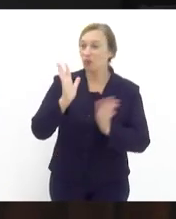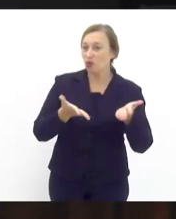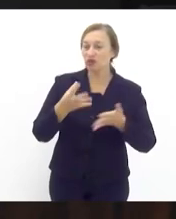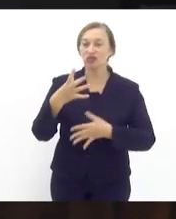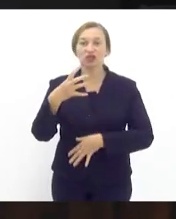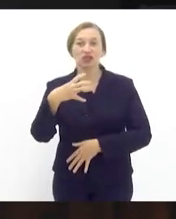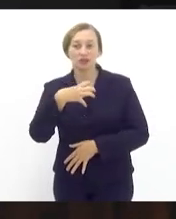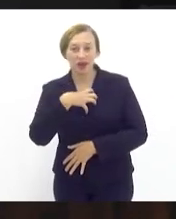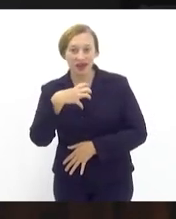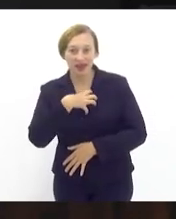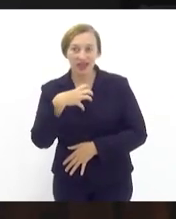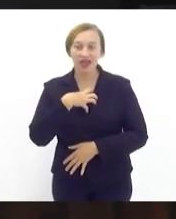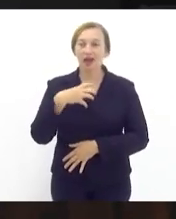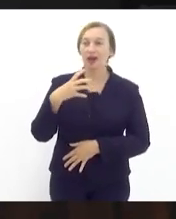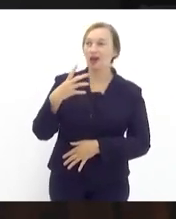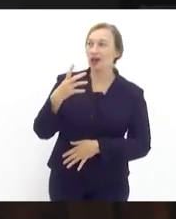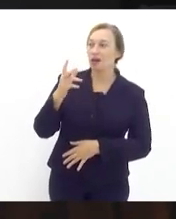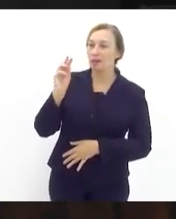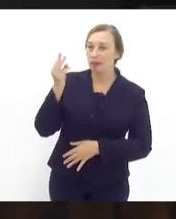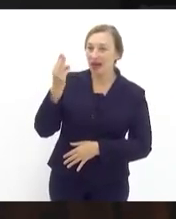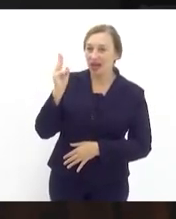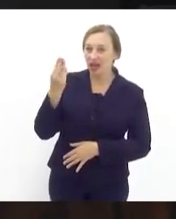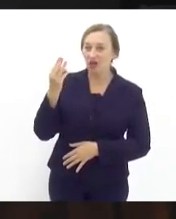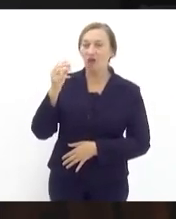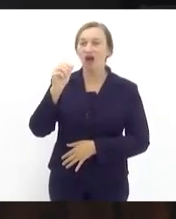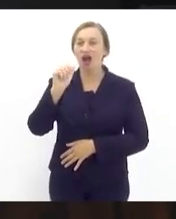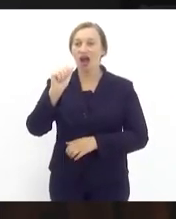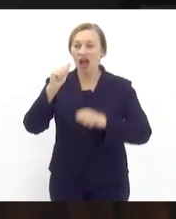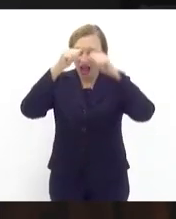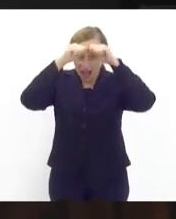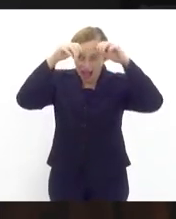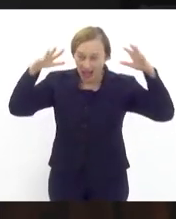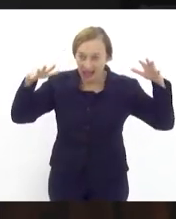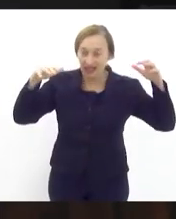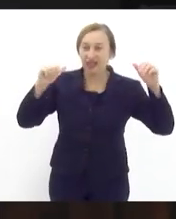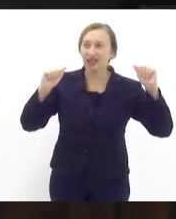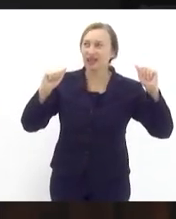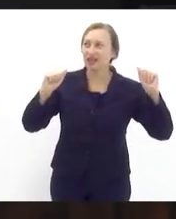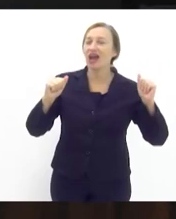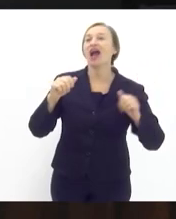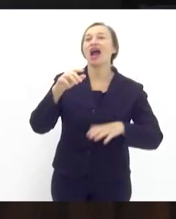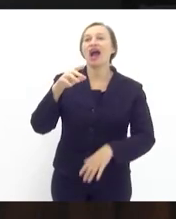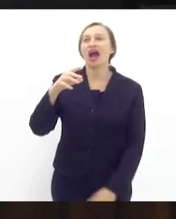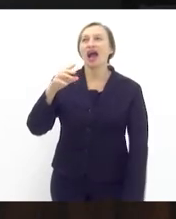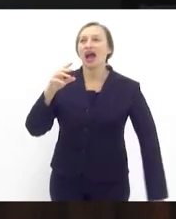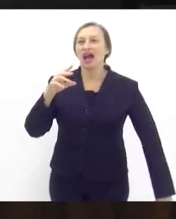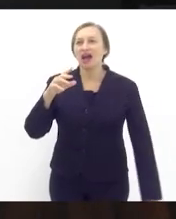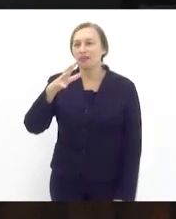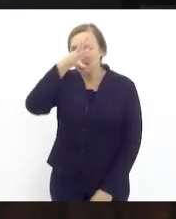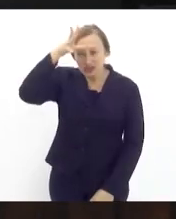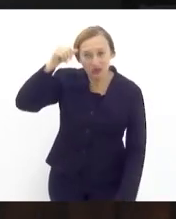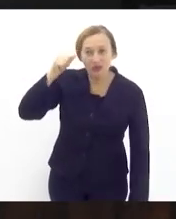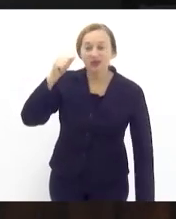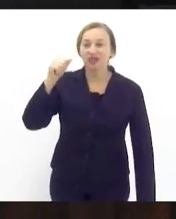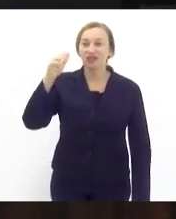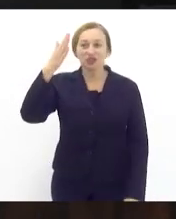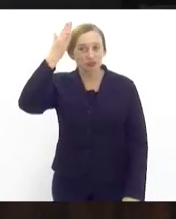da Bahia Estado do Maranhão o Acre o Amazonas parar é